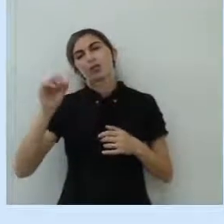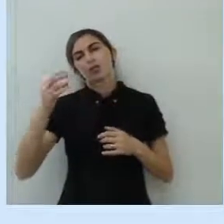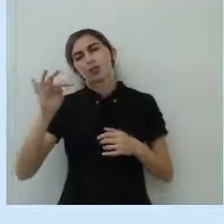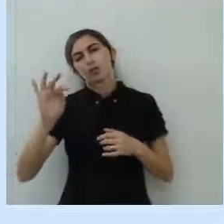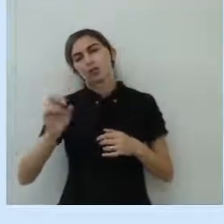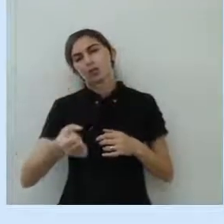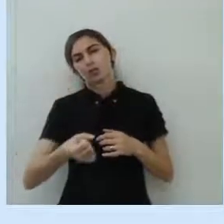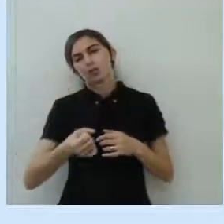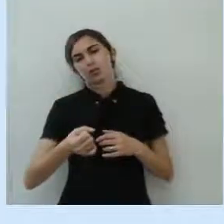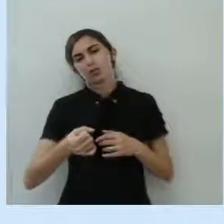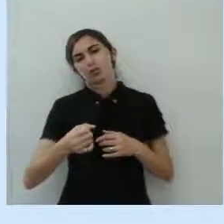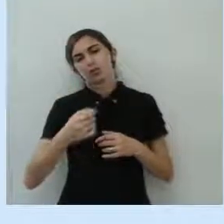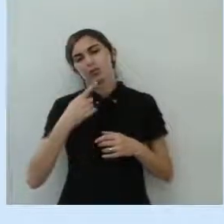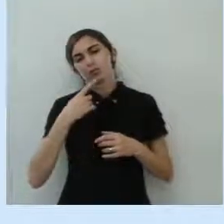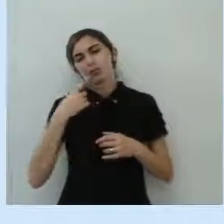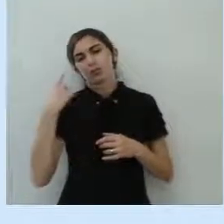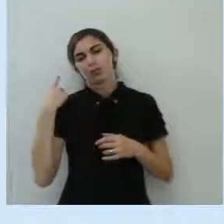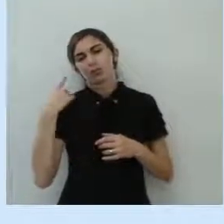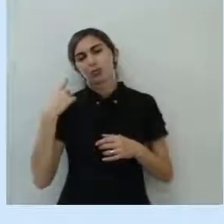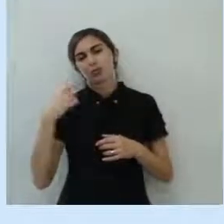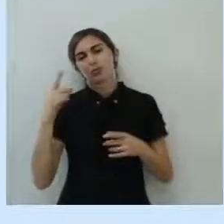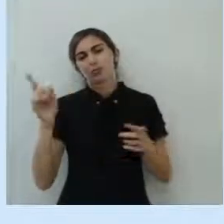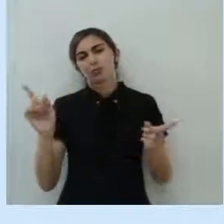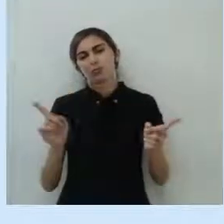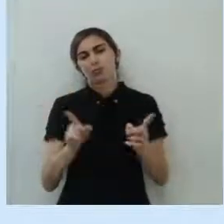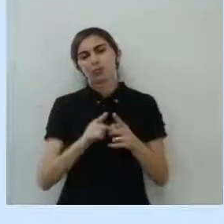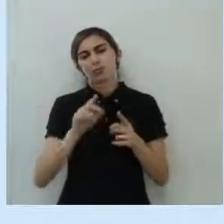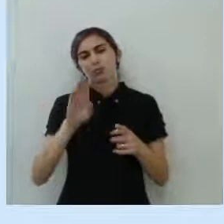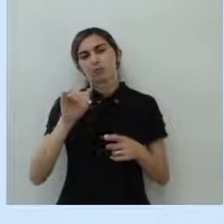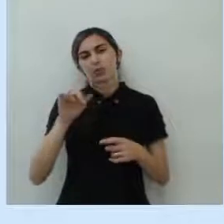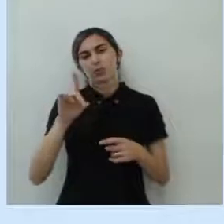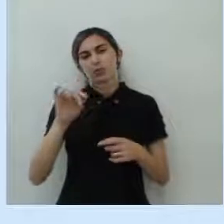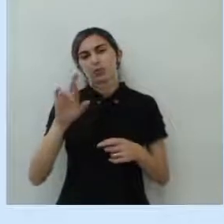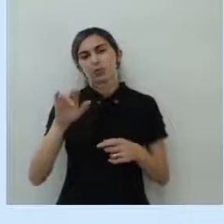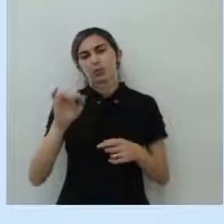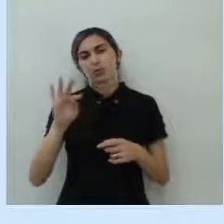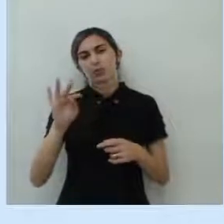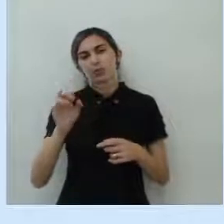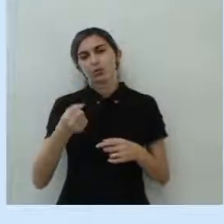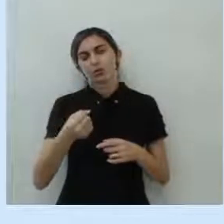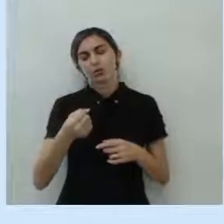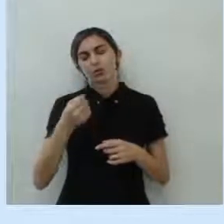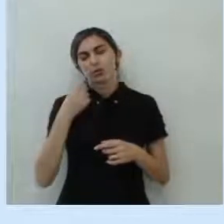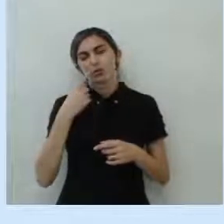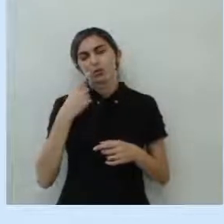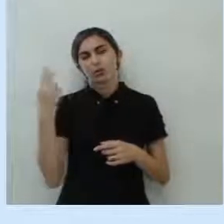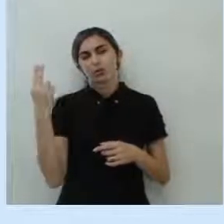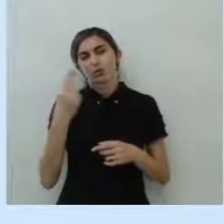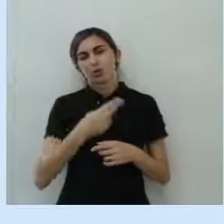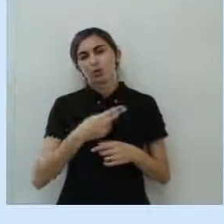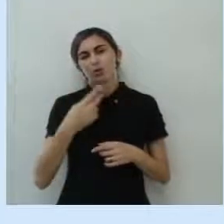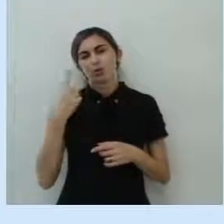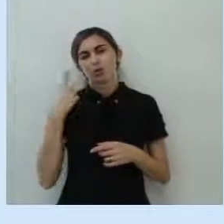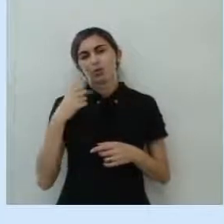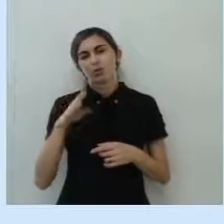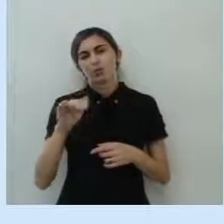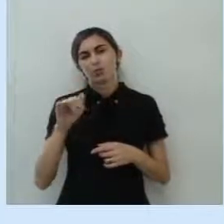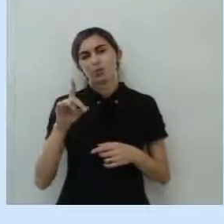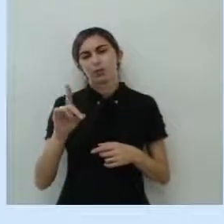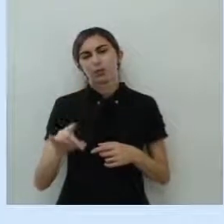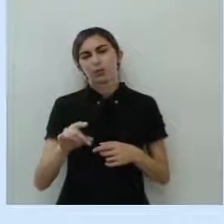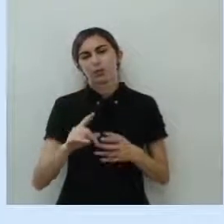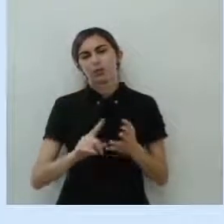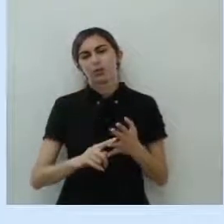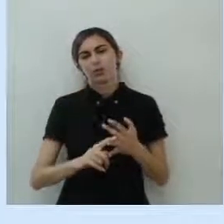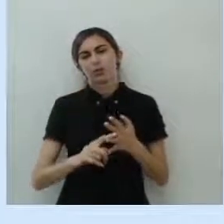Band é um nome mais recente, né? É uma abreviação de Bandeirantes, é um nome mais recente. Ele trabalhou também na Band, a gente vai mostrar